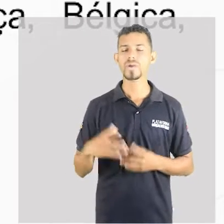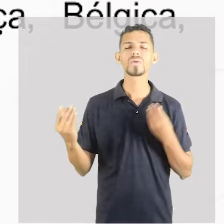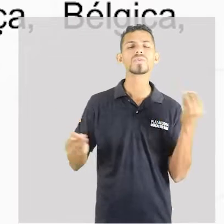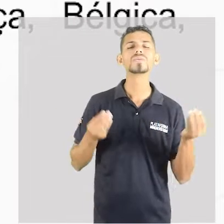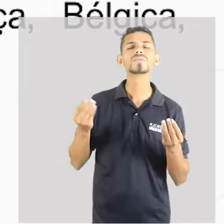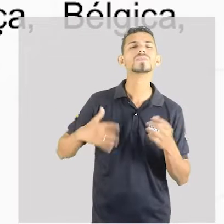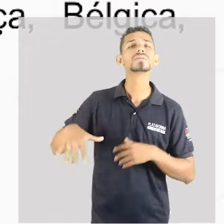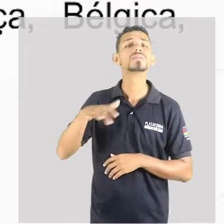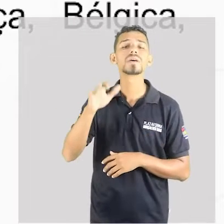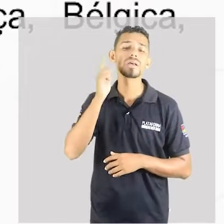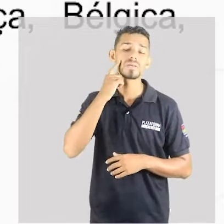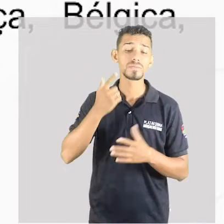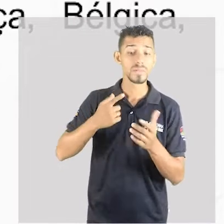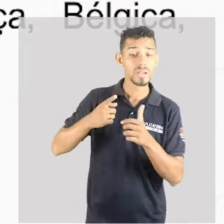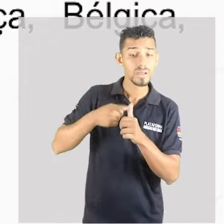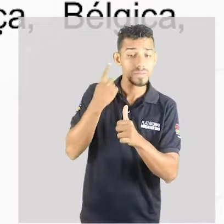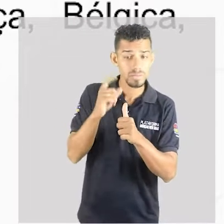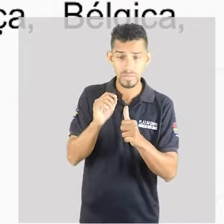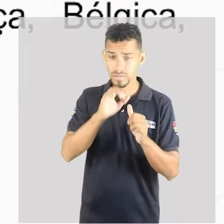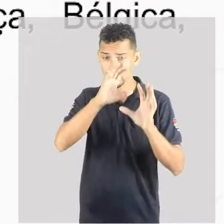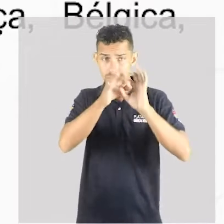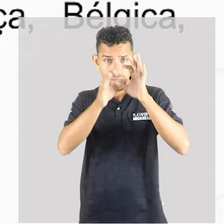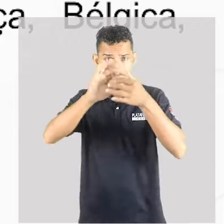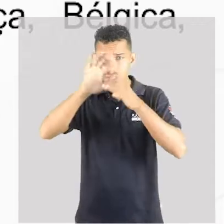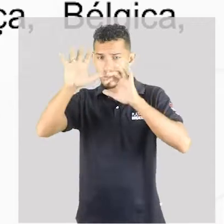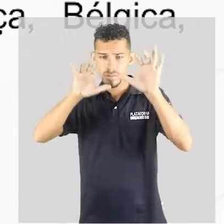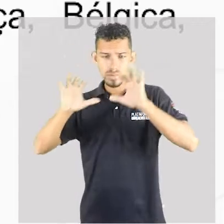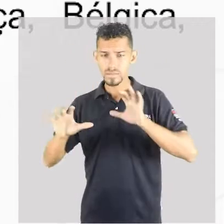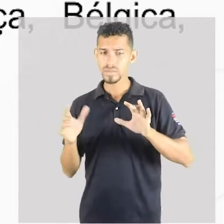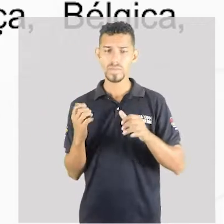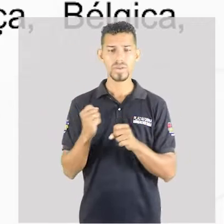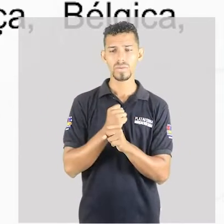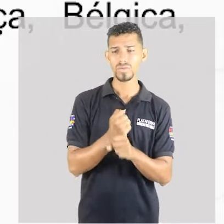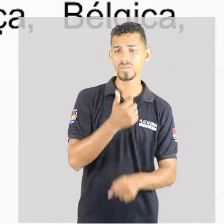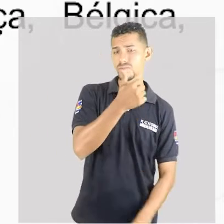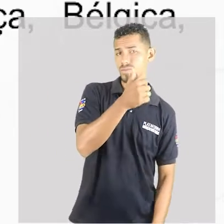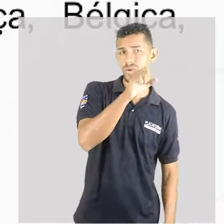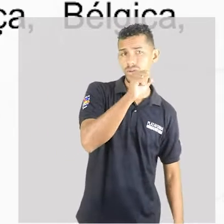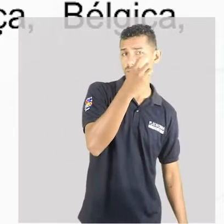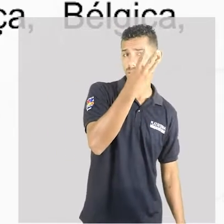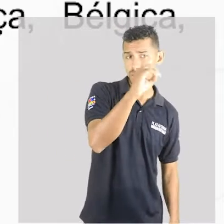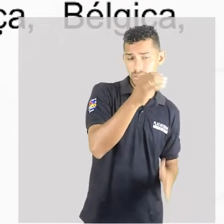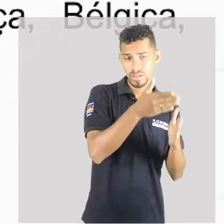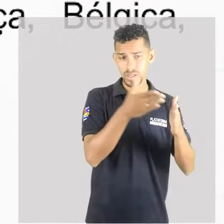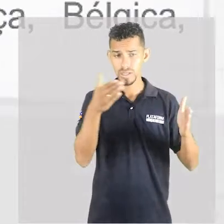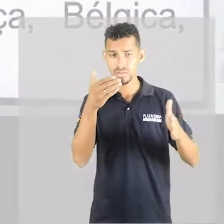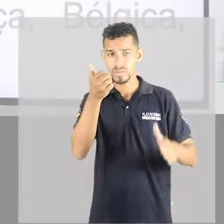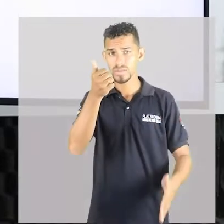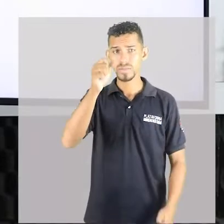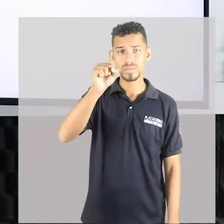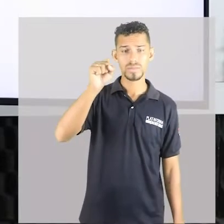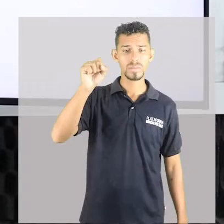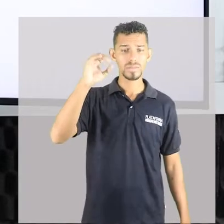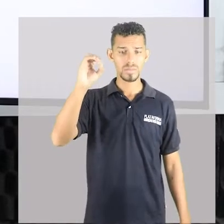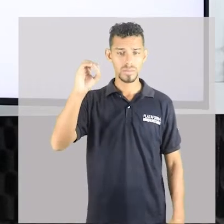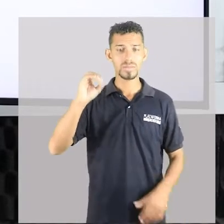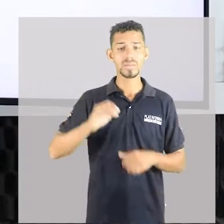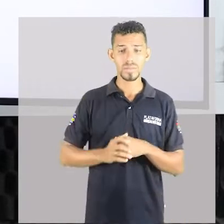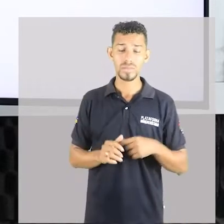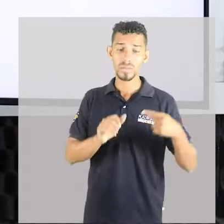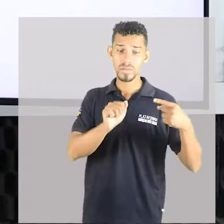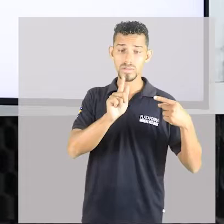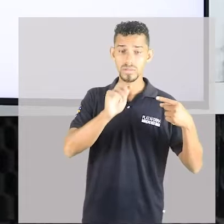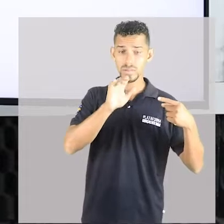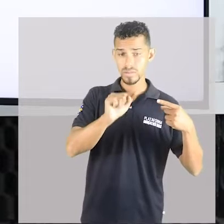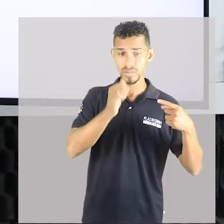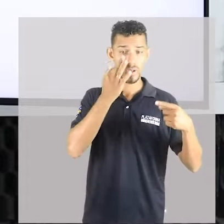Então, os primeiros passos da partilha do continente, elas vão acontecer aí em 1830 a 1880. A Argélia, a França, Egito,